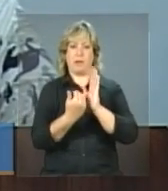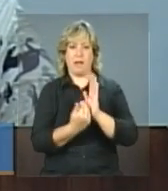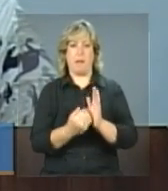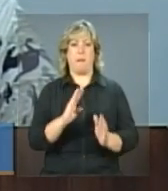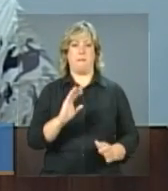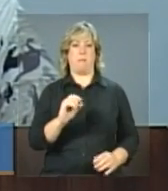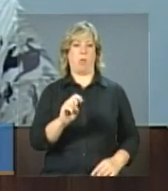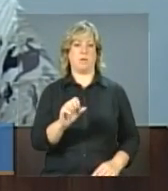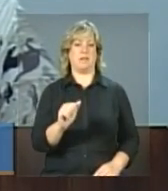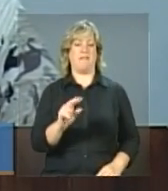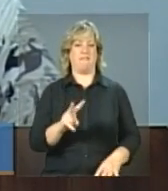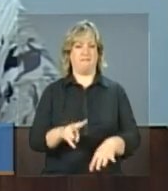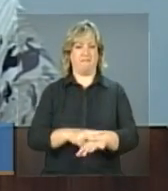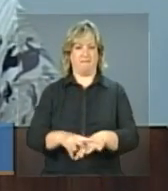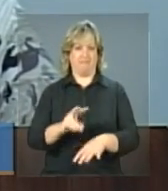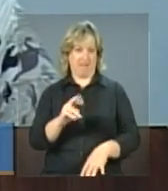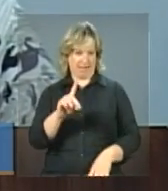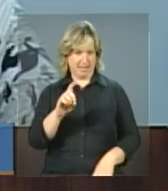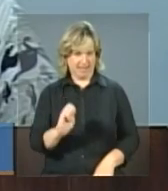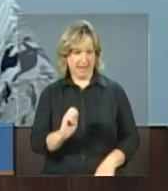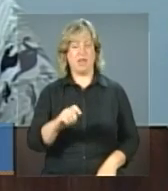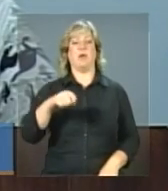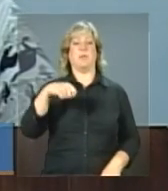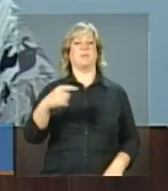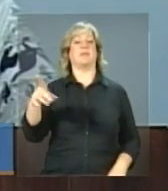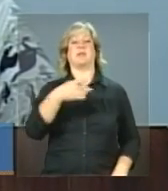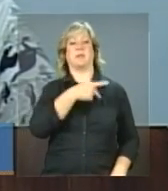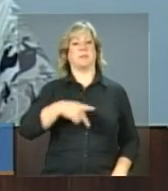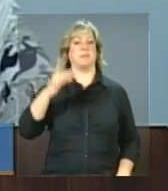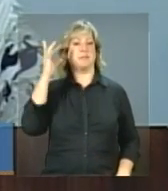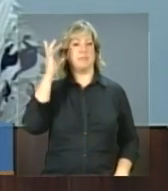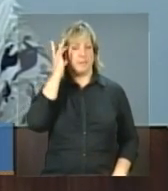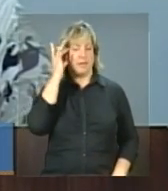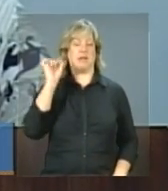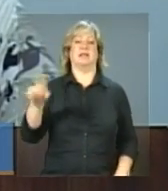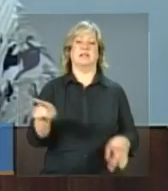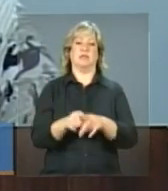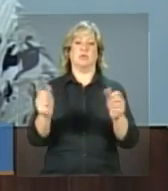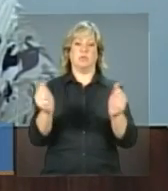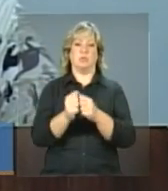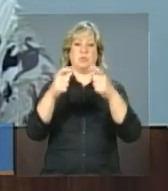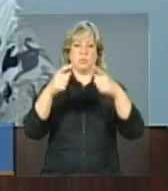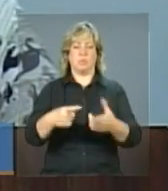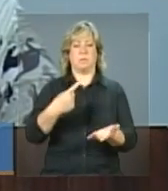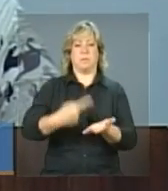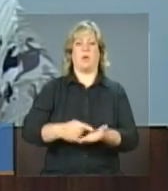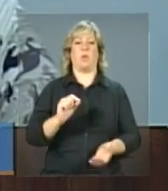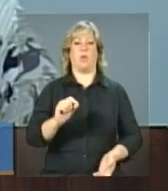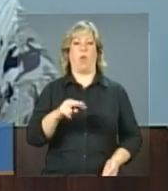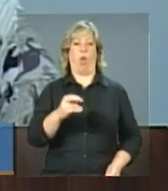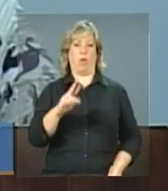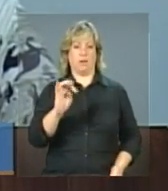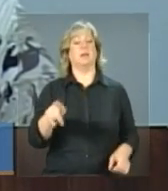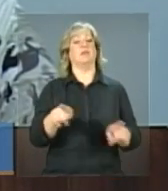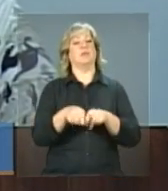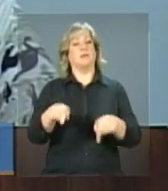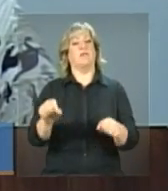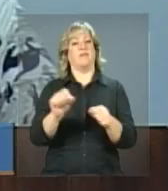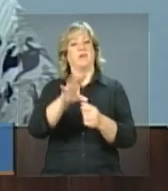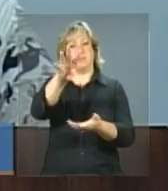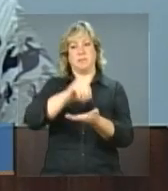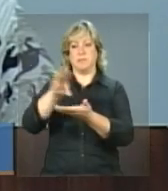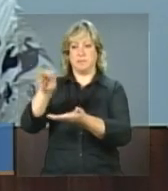nossa presidenta Dilma, no norte do país, no Pacto Norte, e, a partir daí, estamos cadastrando o conjunto das